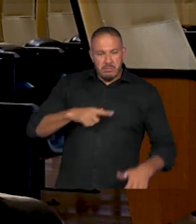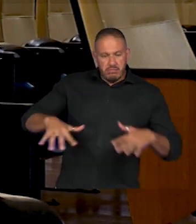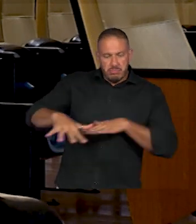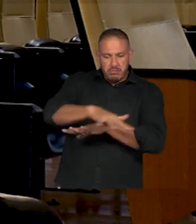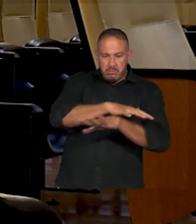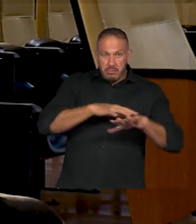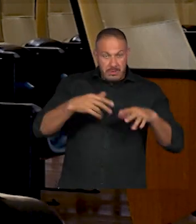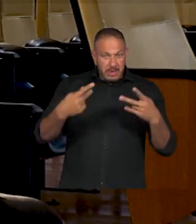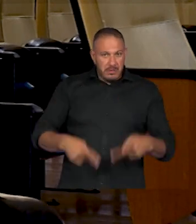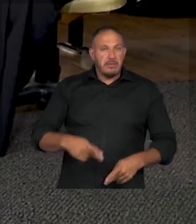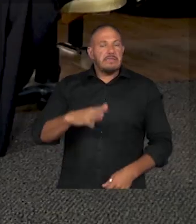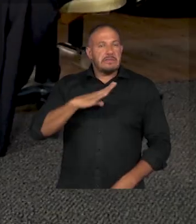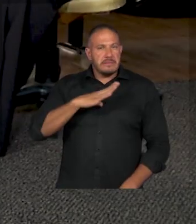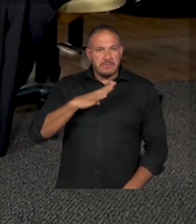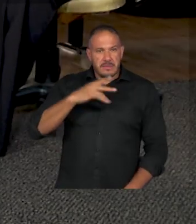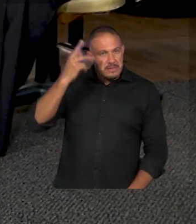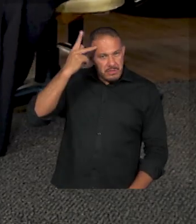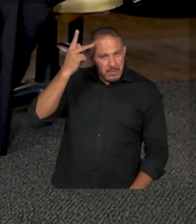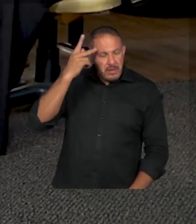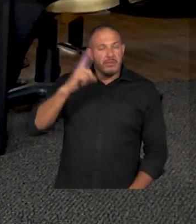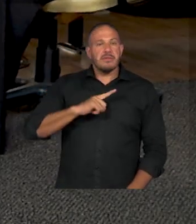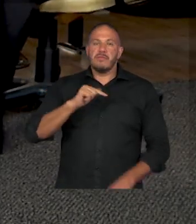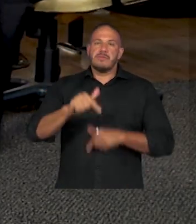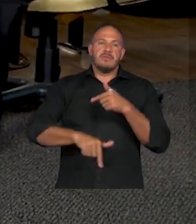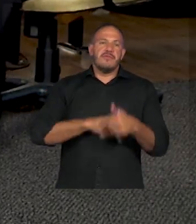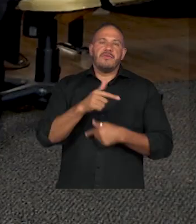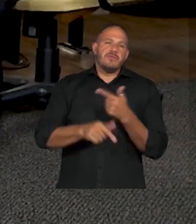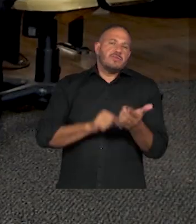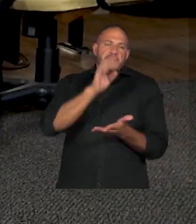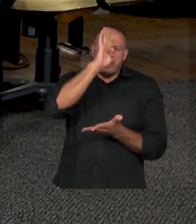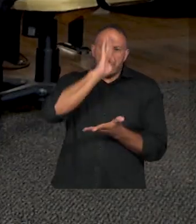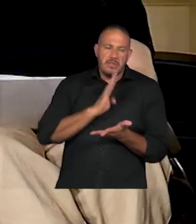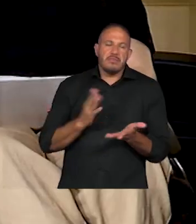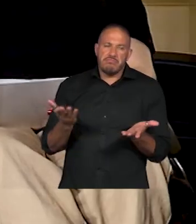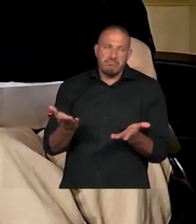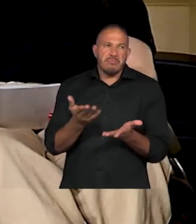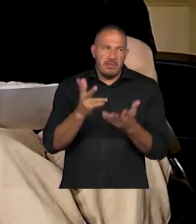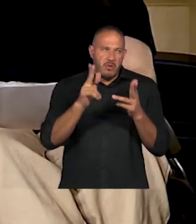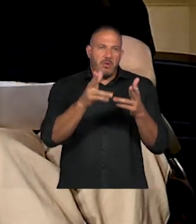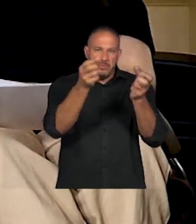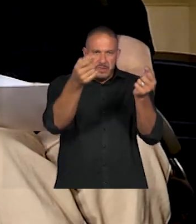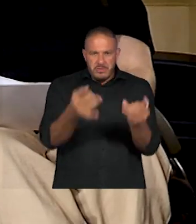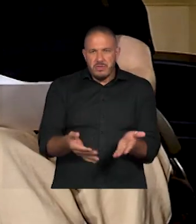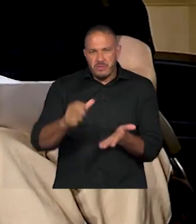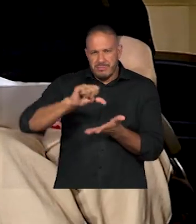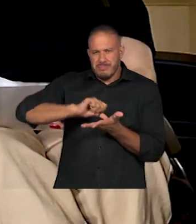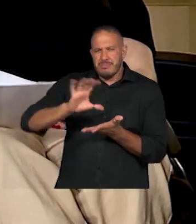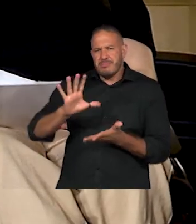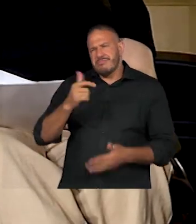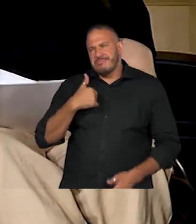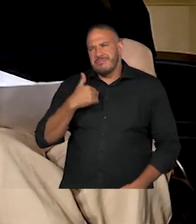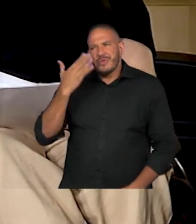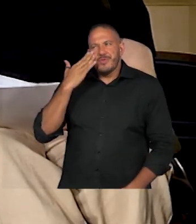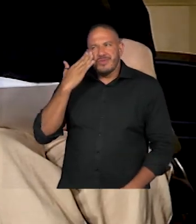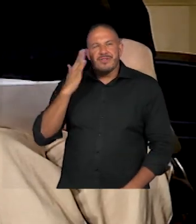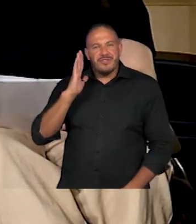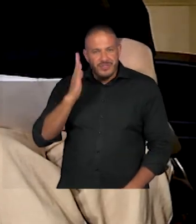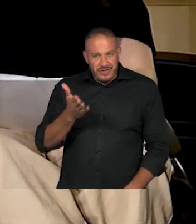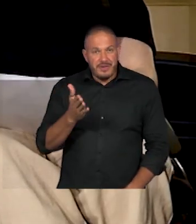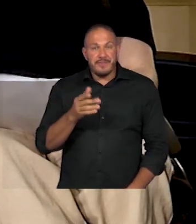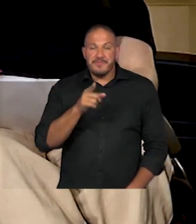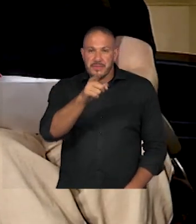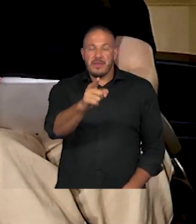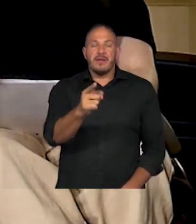municipal o serviço gratuito. Porque o CIL, como você explicou, e eu também sei, é que é